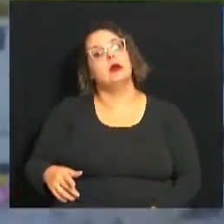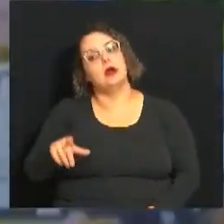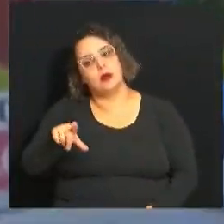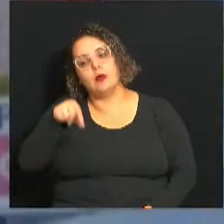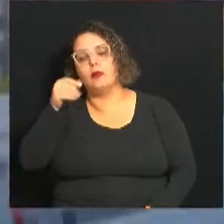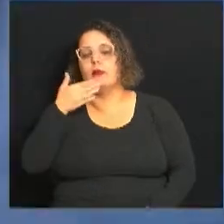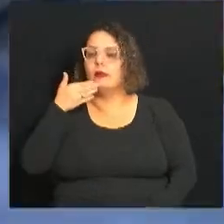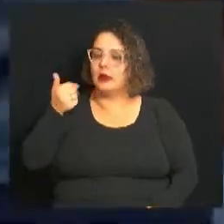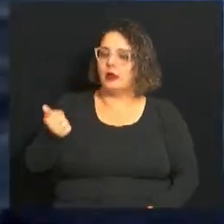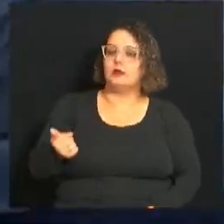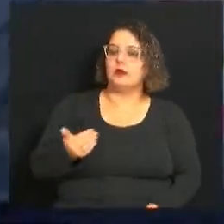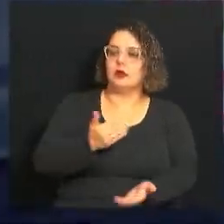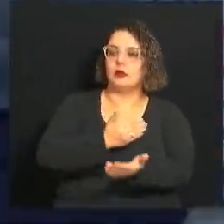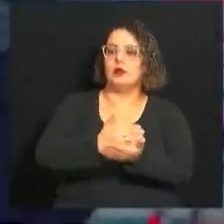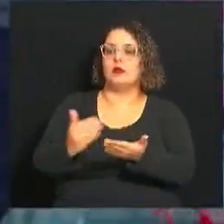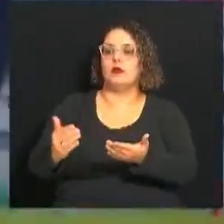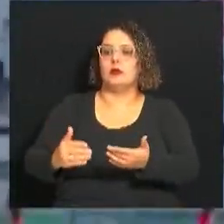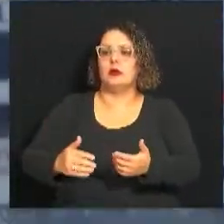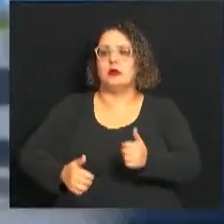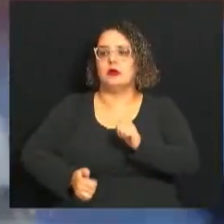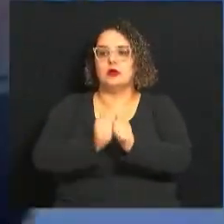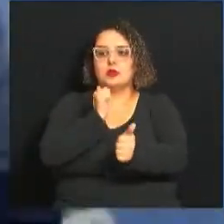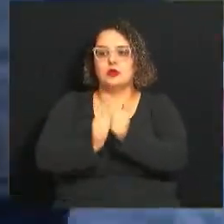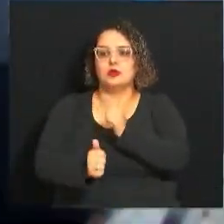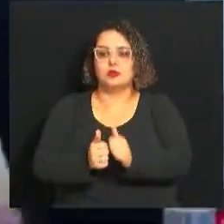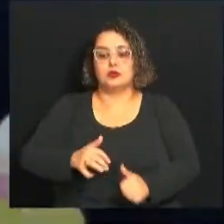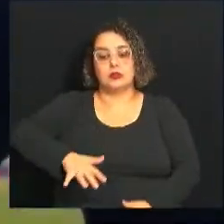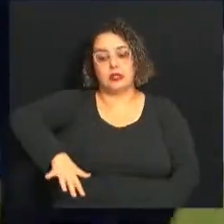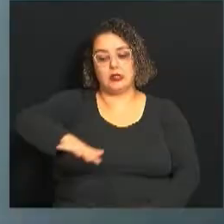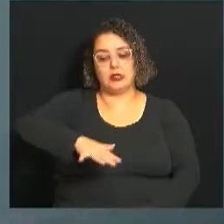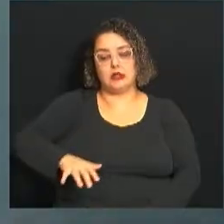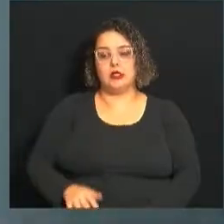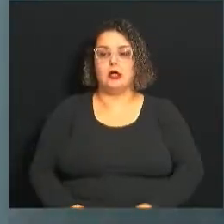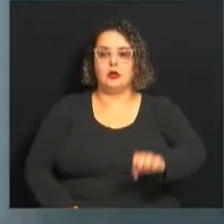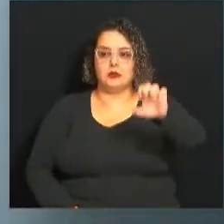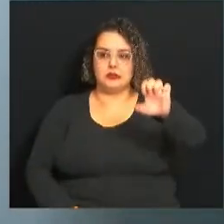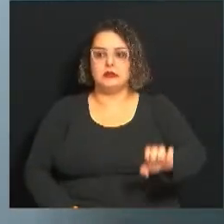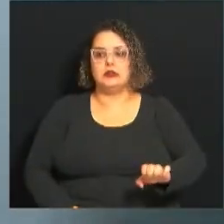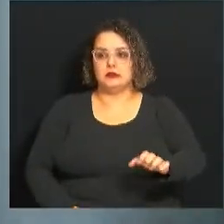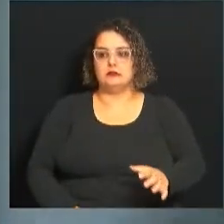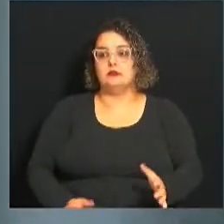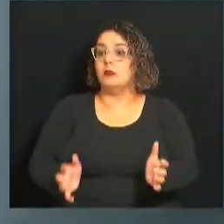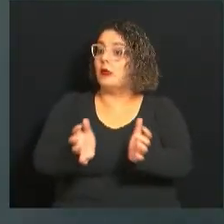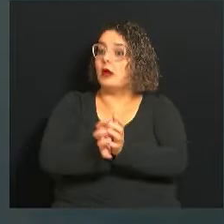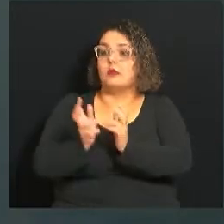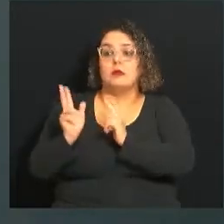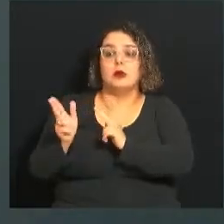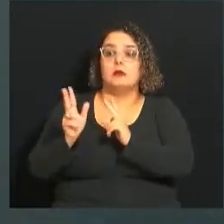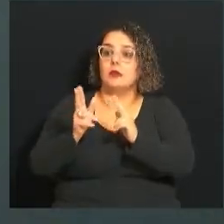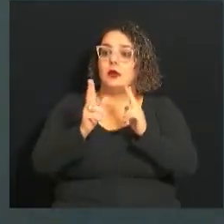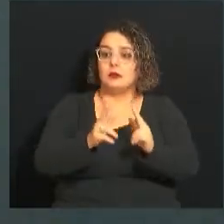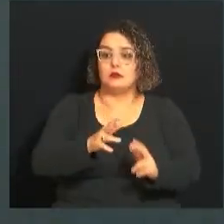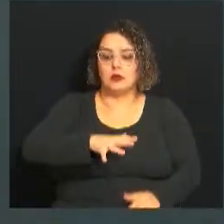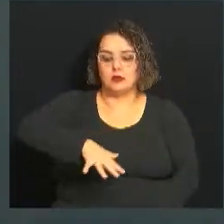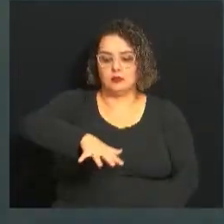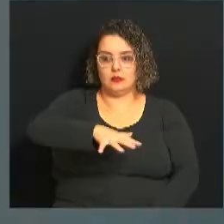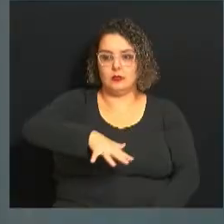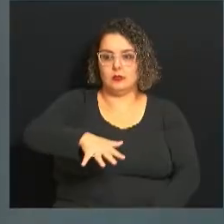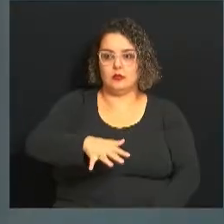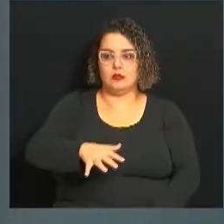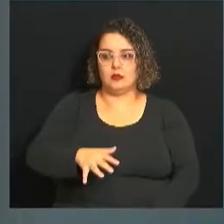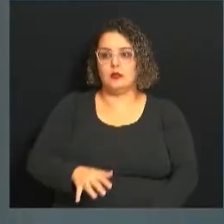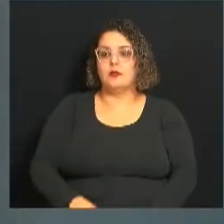a partida na lateral esquerda. No restante, a equipe deve ser a mesma, com o meio-campo formado pelos